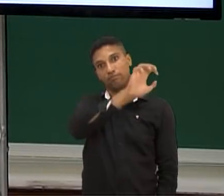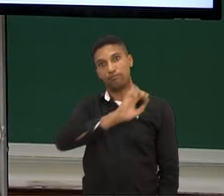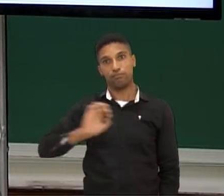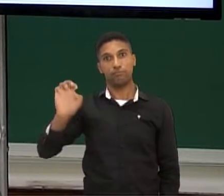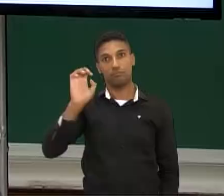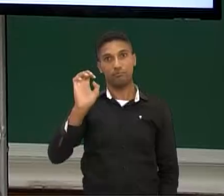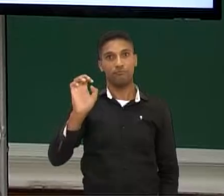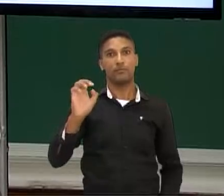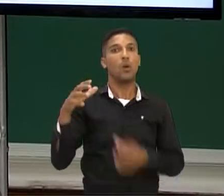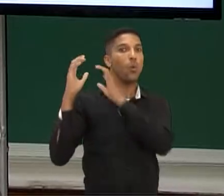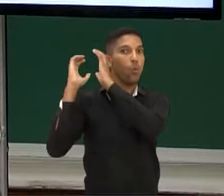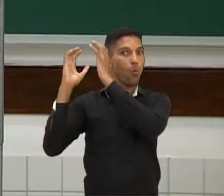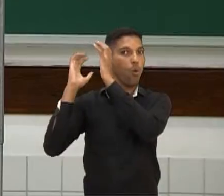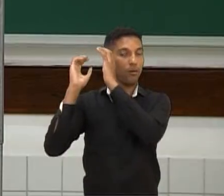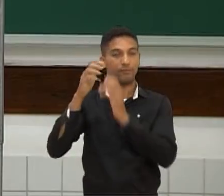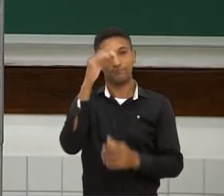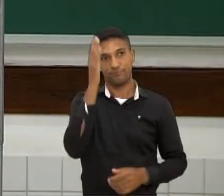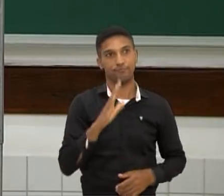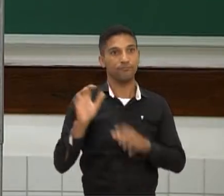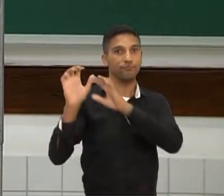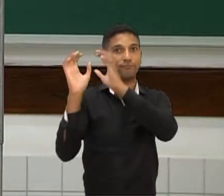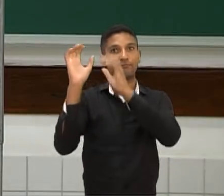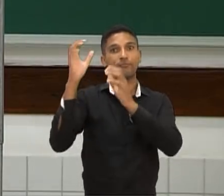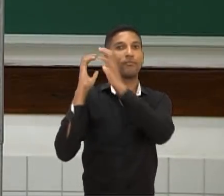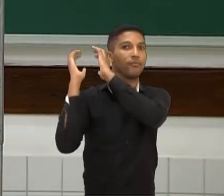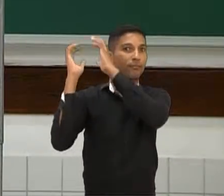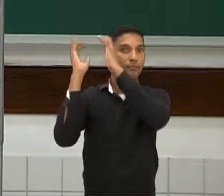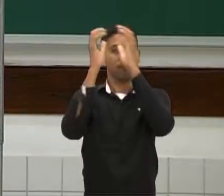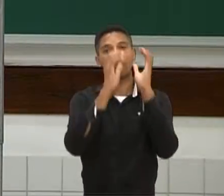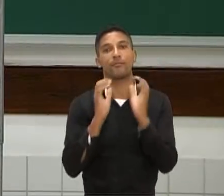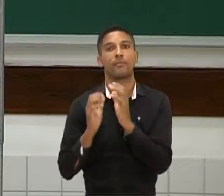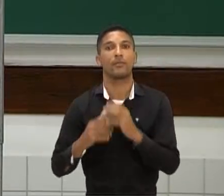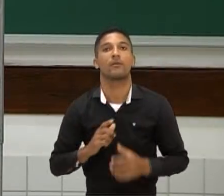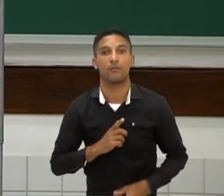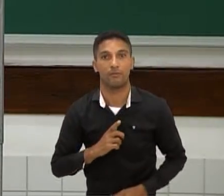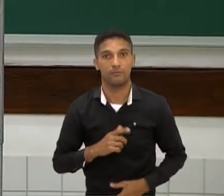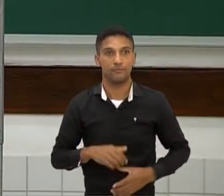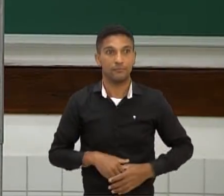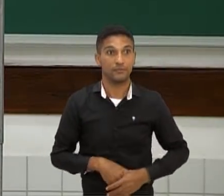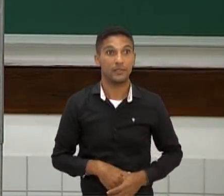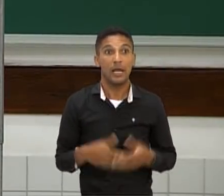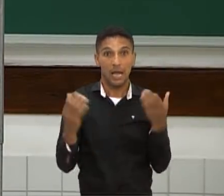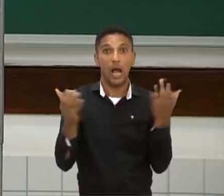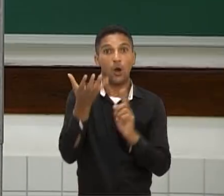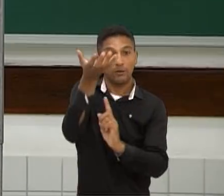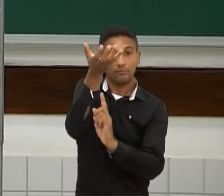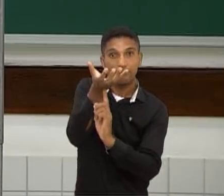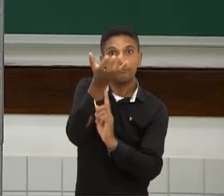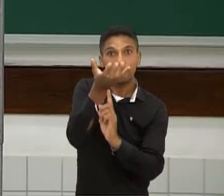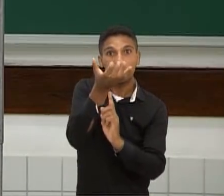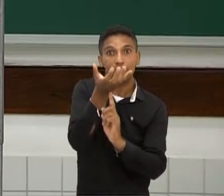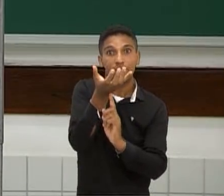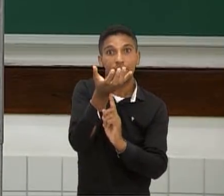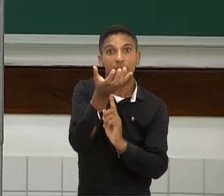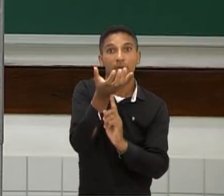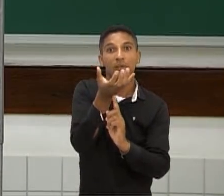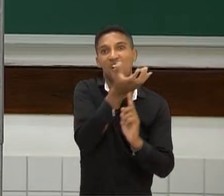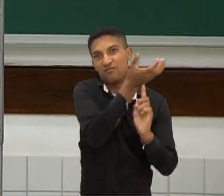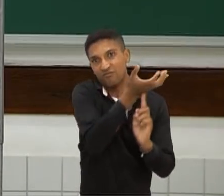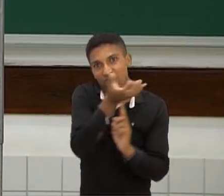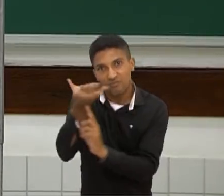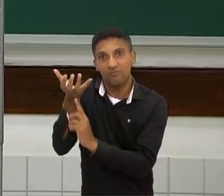Mata dos Pinhais. Essa eu tenho certeza que a maioria de vocês conhece, né? Qual que é a